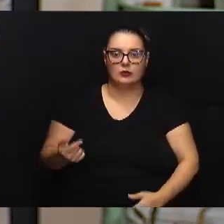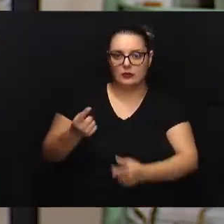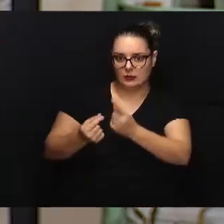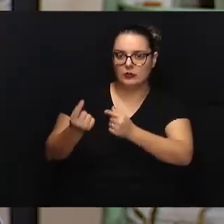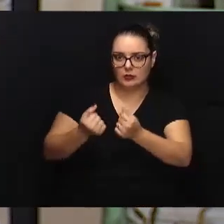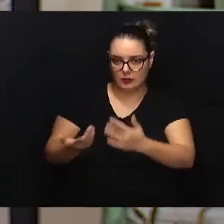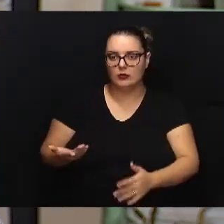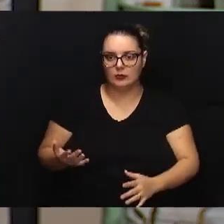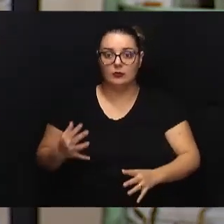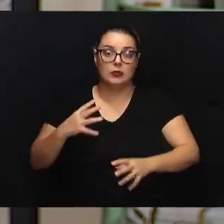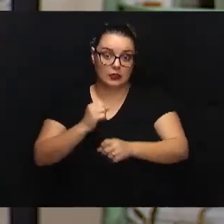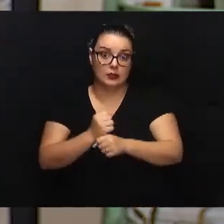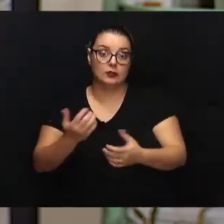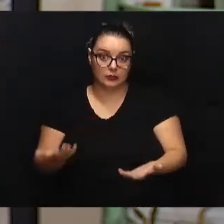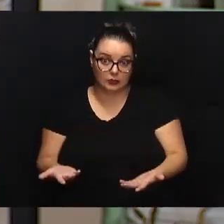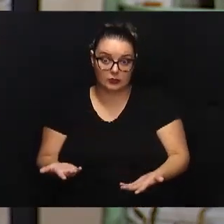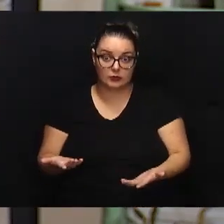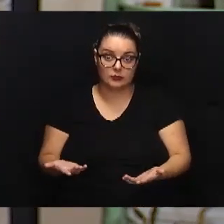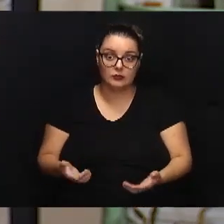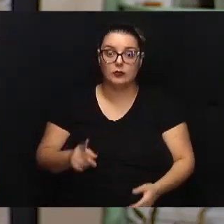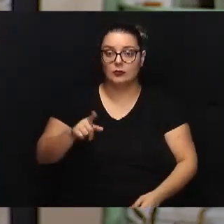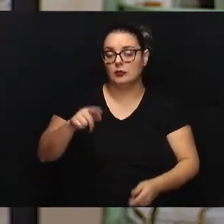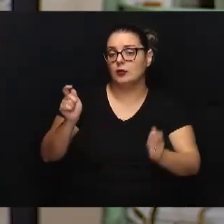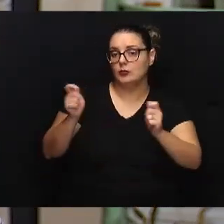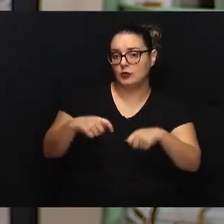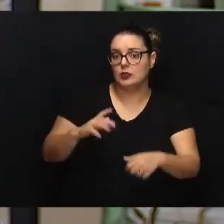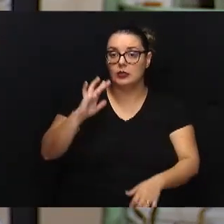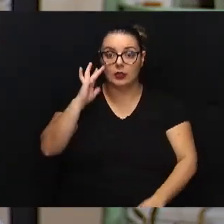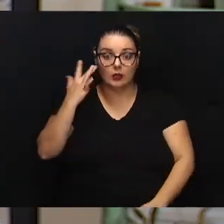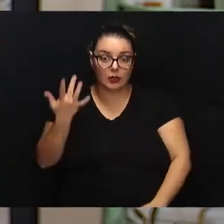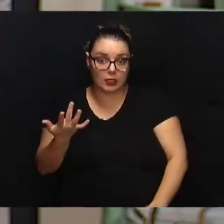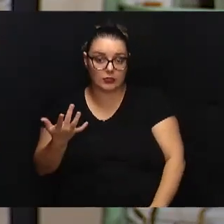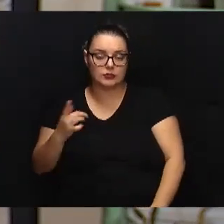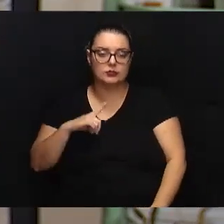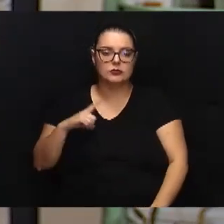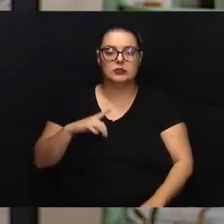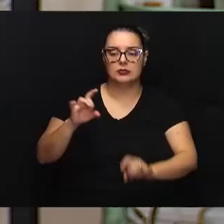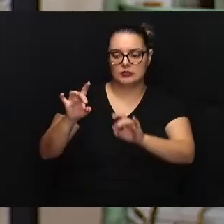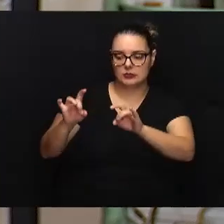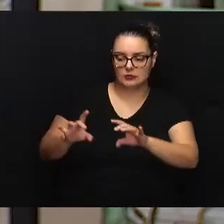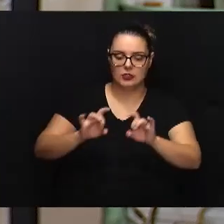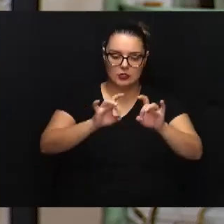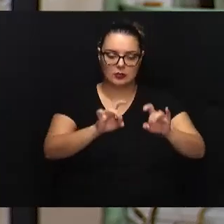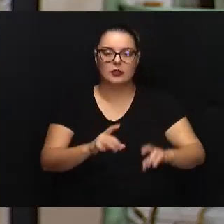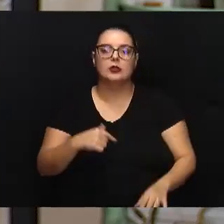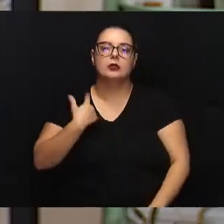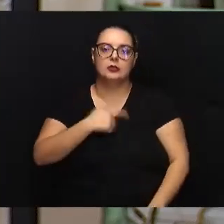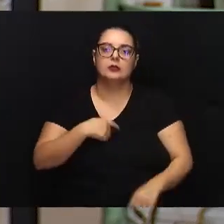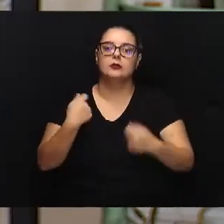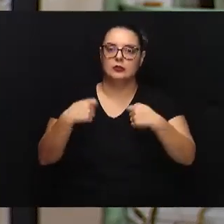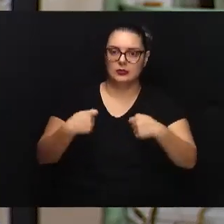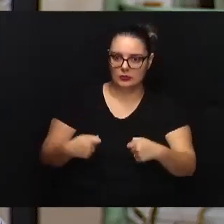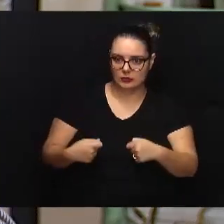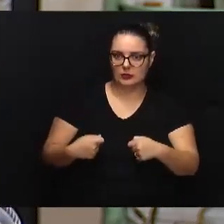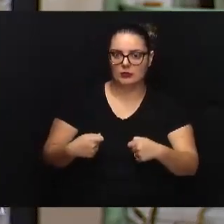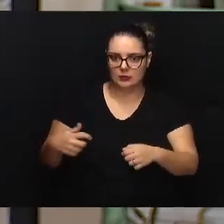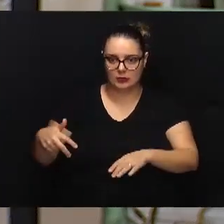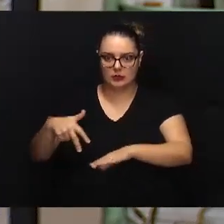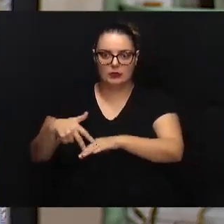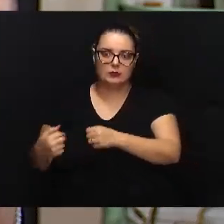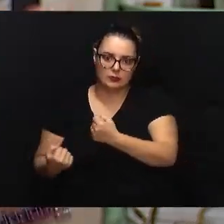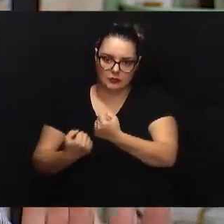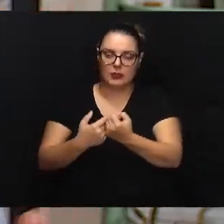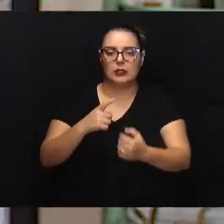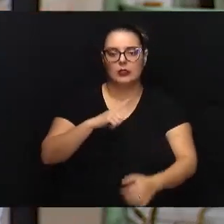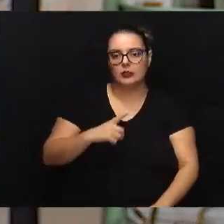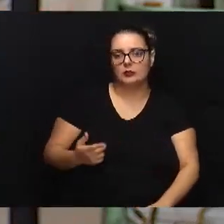tudo. Então, o que é possível, que eu acho assim, existem especialidades que a gente precisa ter alguém que nos apoie. Fazer um vídeo,